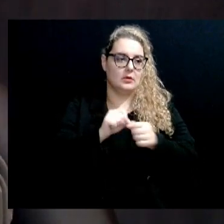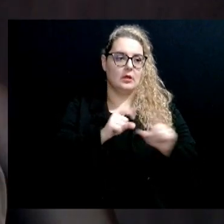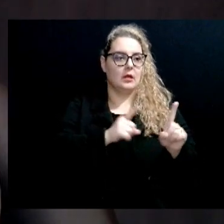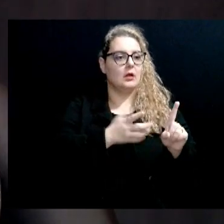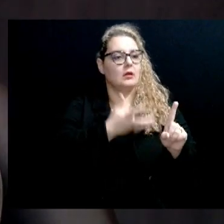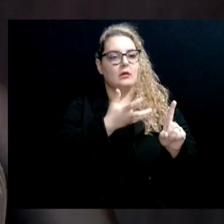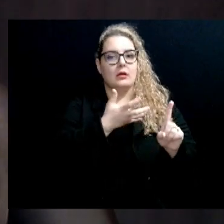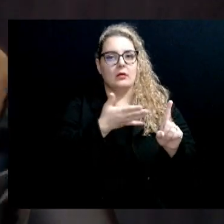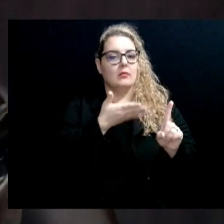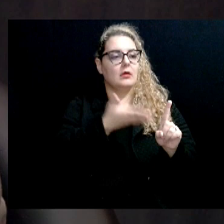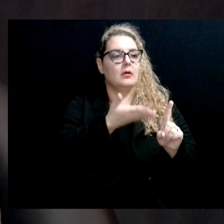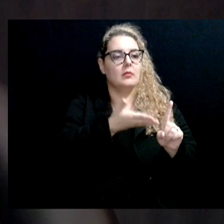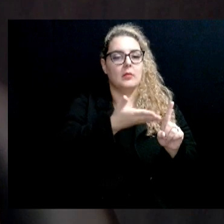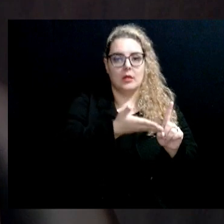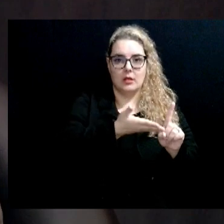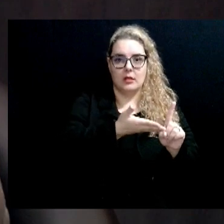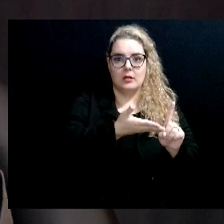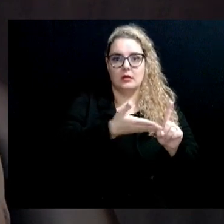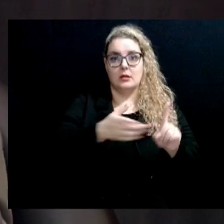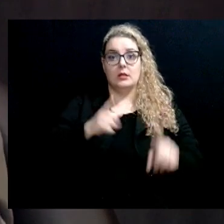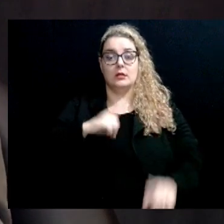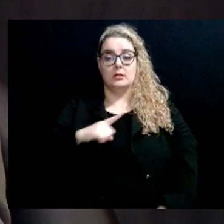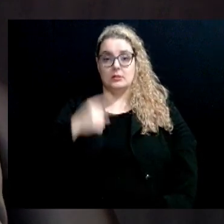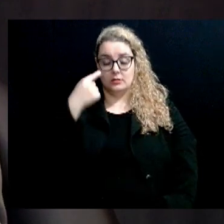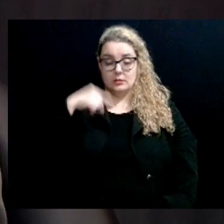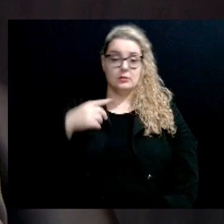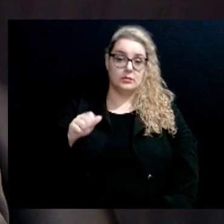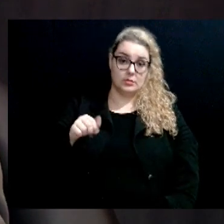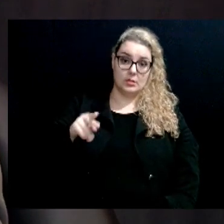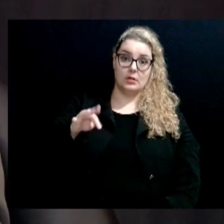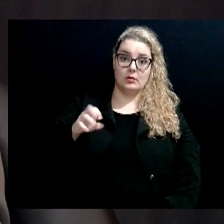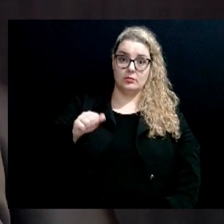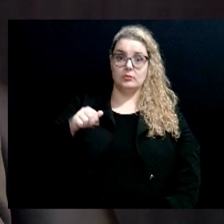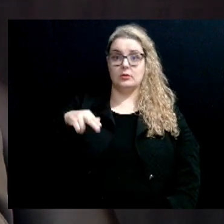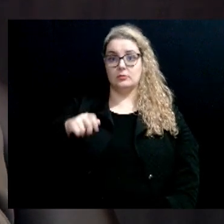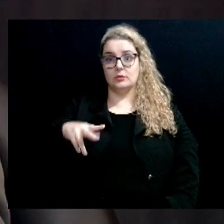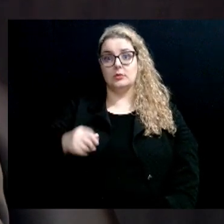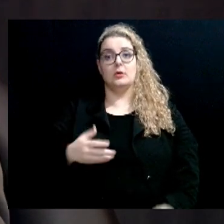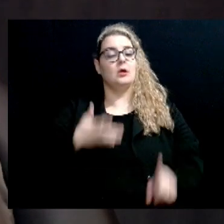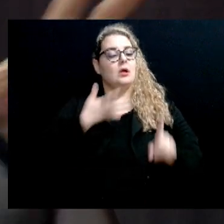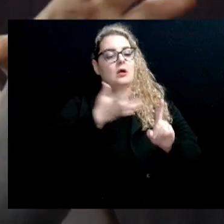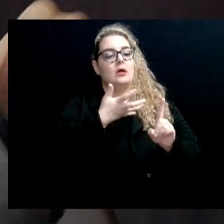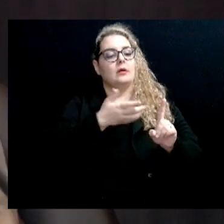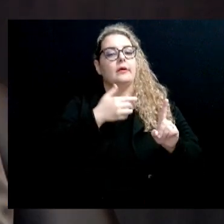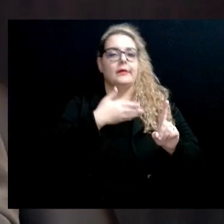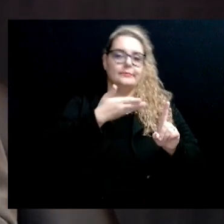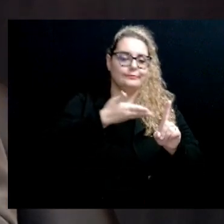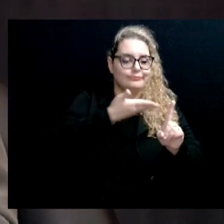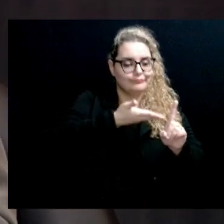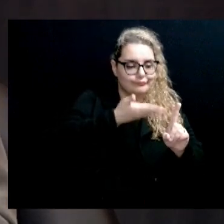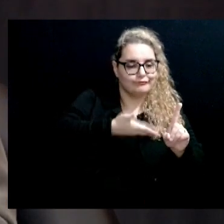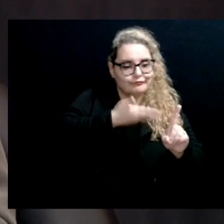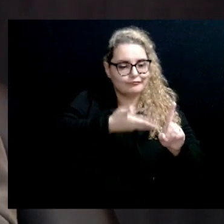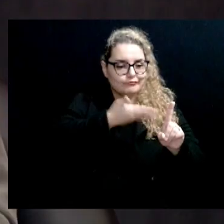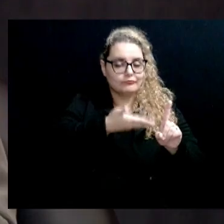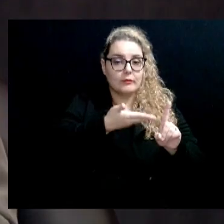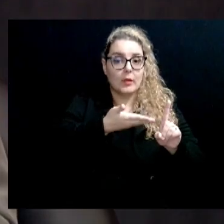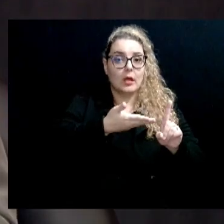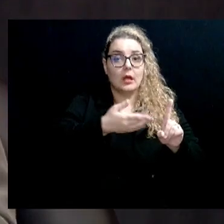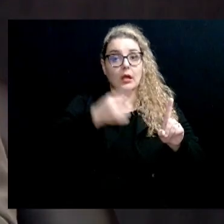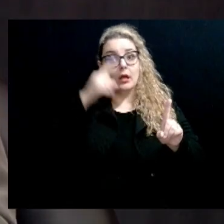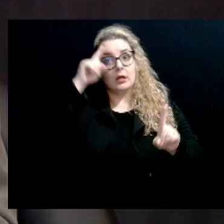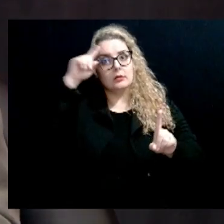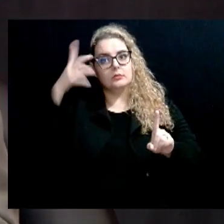às vezes a pessoa que tem esse perfil de autoanulação, ela faz muito o que o parceiro quer, e aí, um dia, ela, por algum